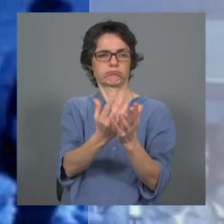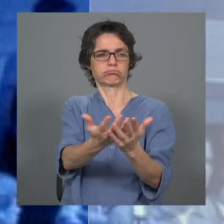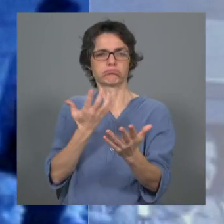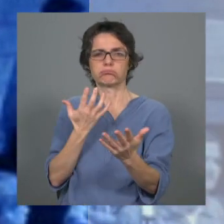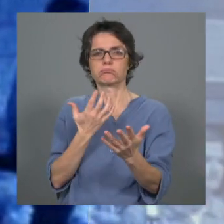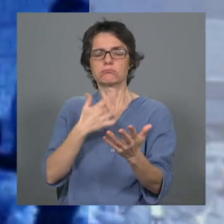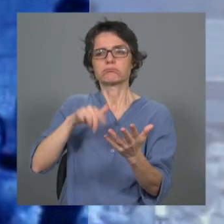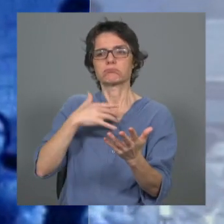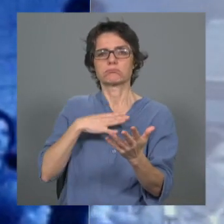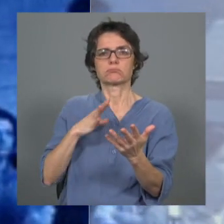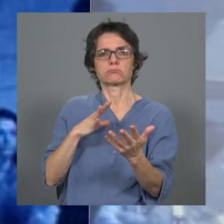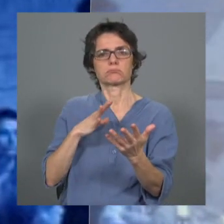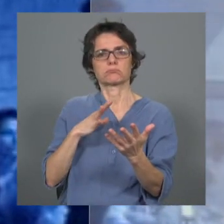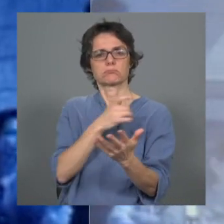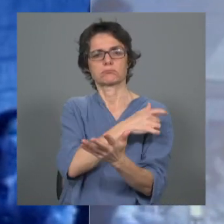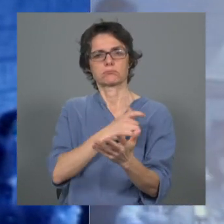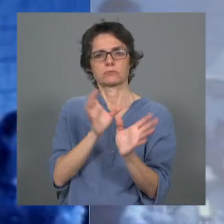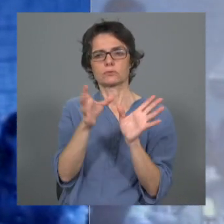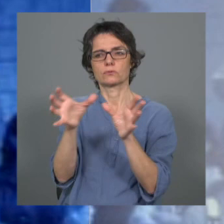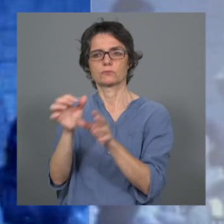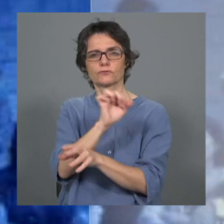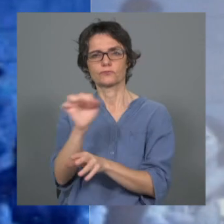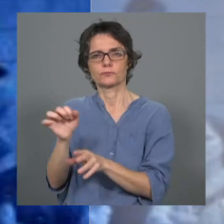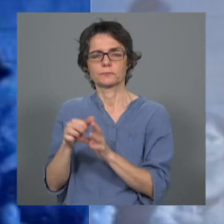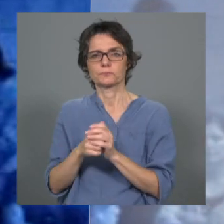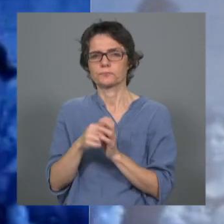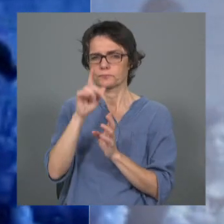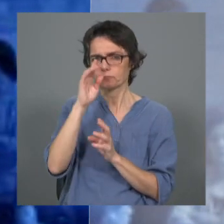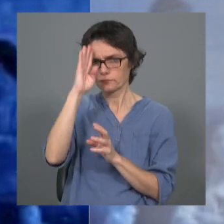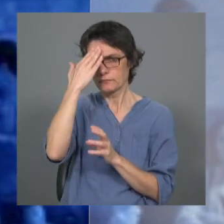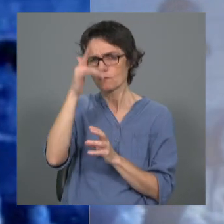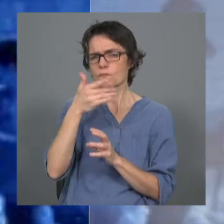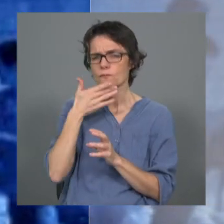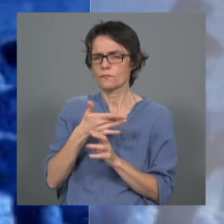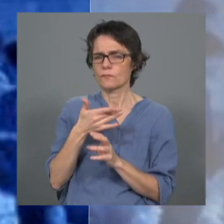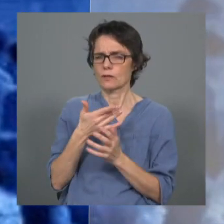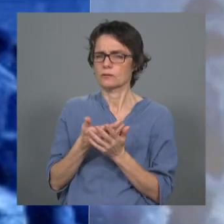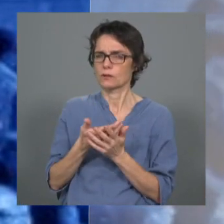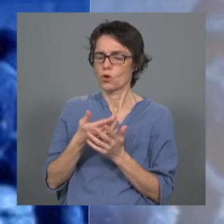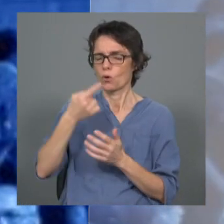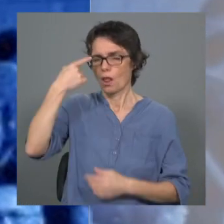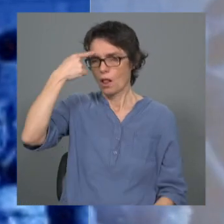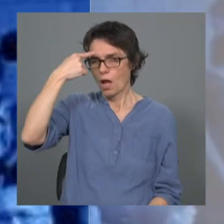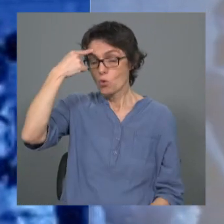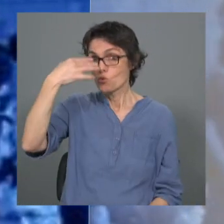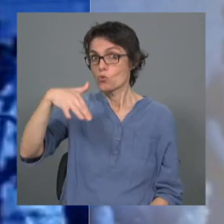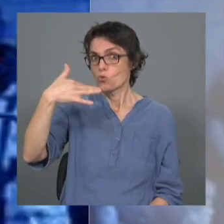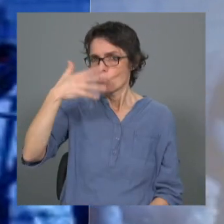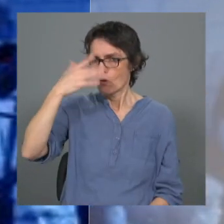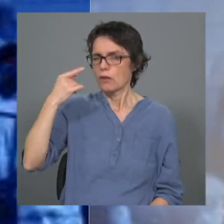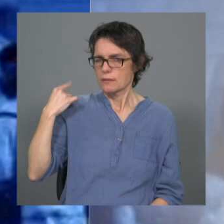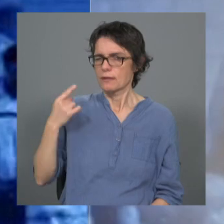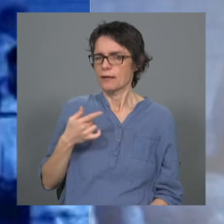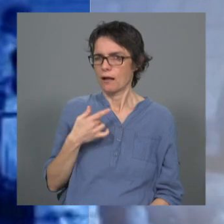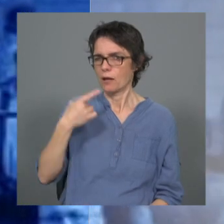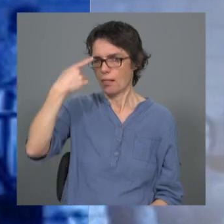como representantes dessas comunidades. Foi uma experiência muito marcante, não é? Recordo esses dias certamente como uma